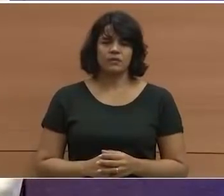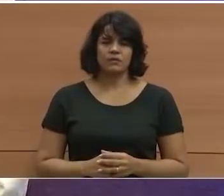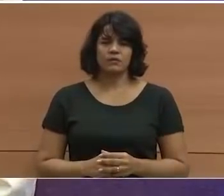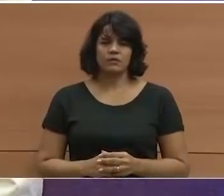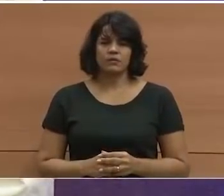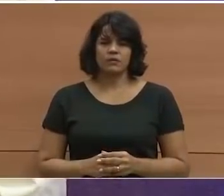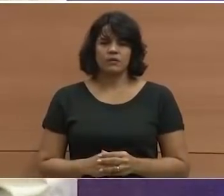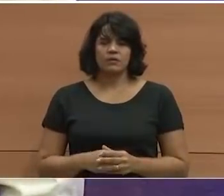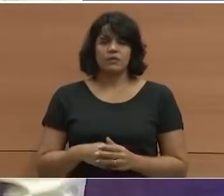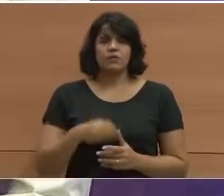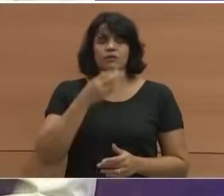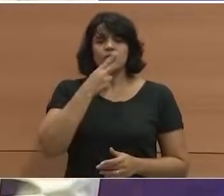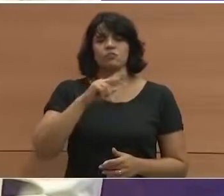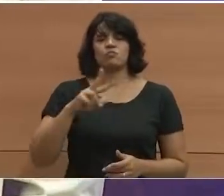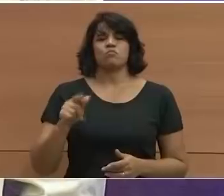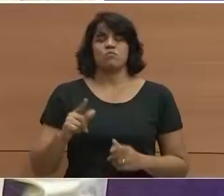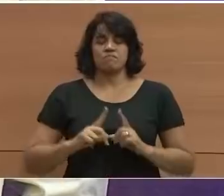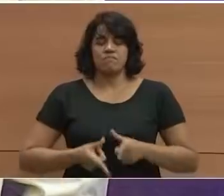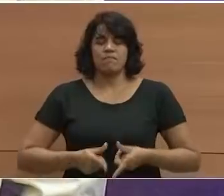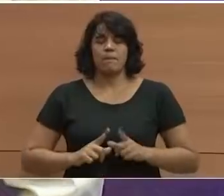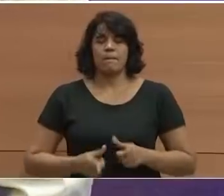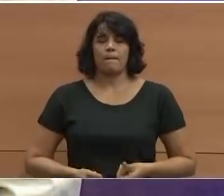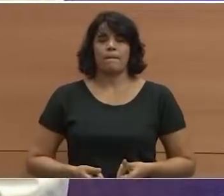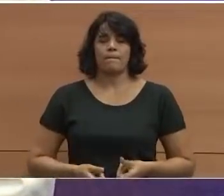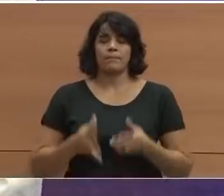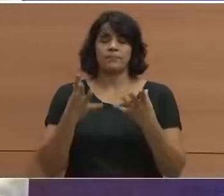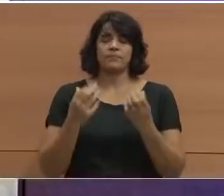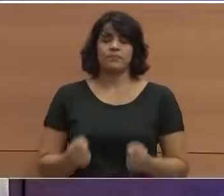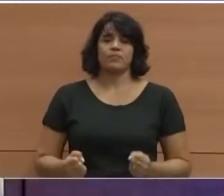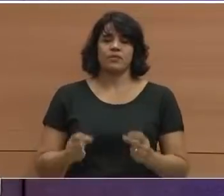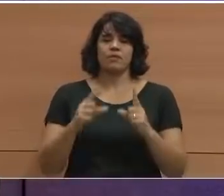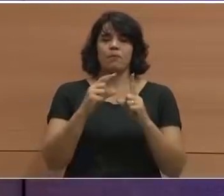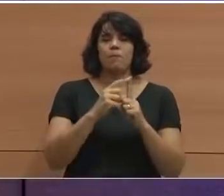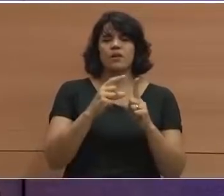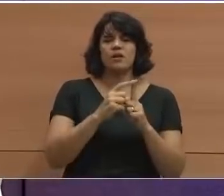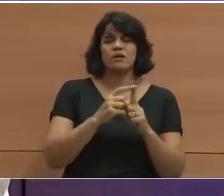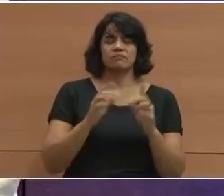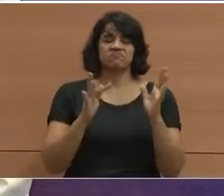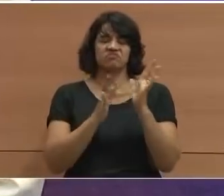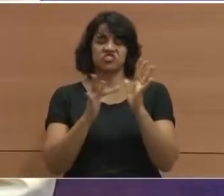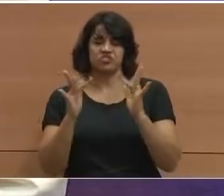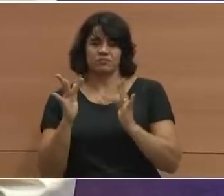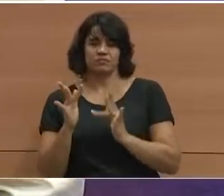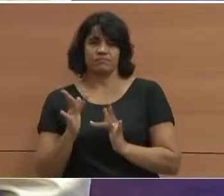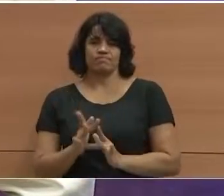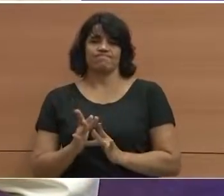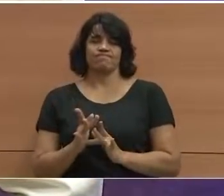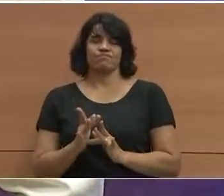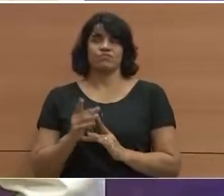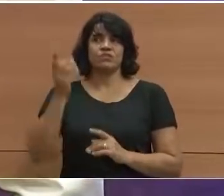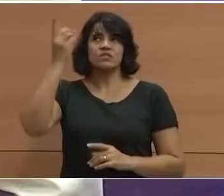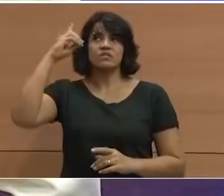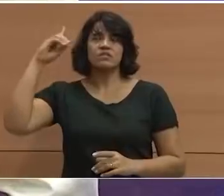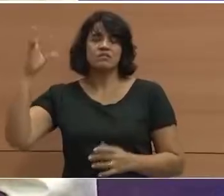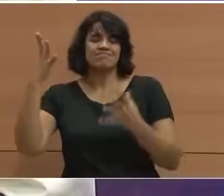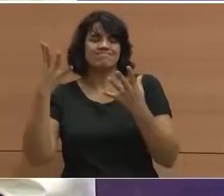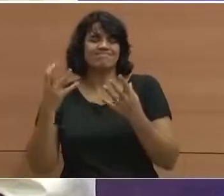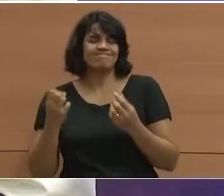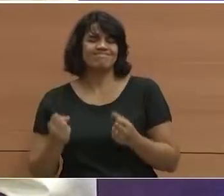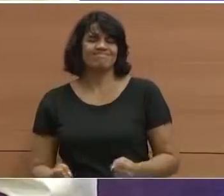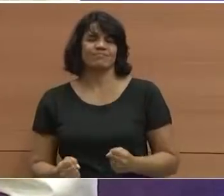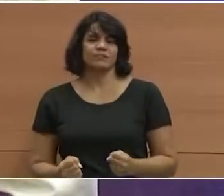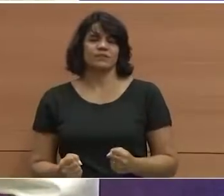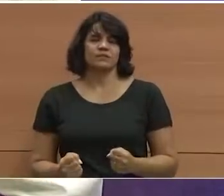palavras. Jesus, o Nazareno, varão aprovado por Deus diante de vós. Como Deus